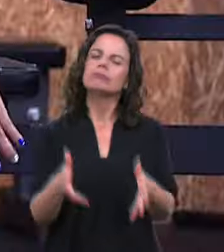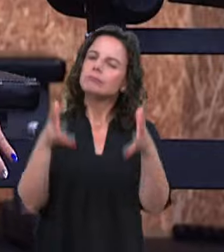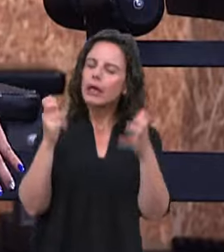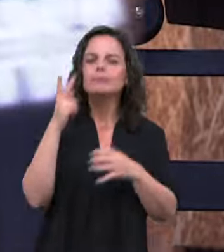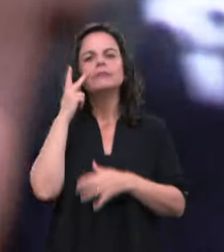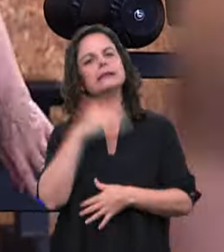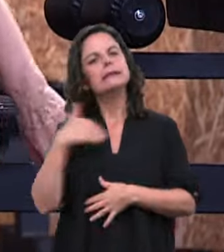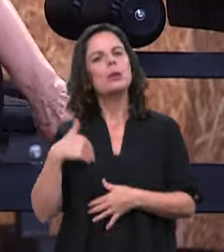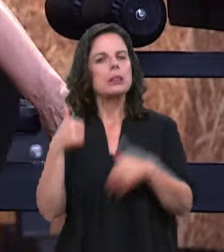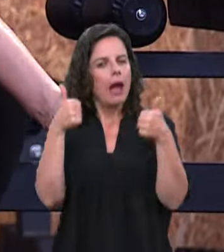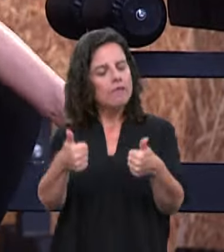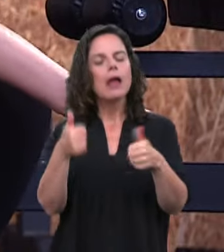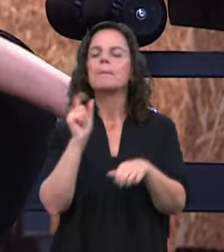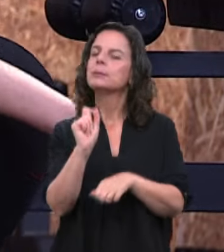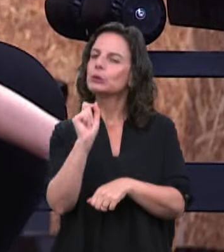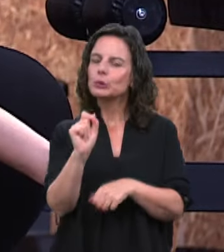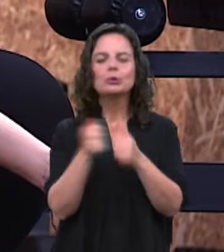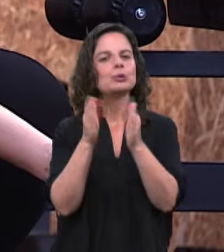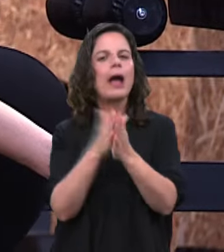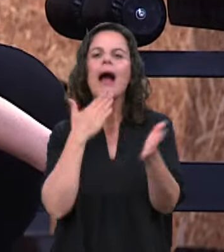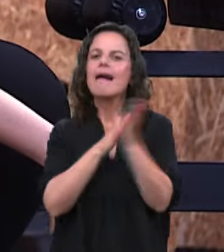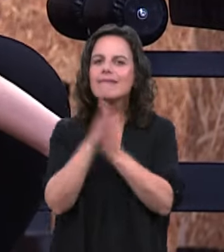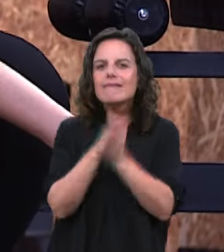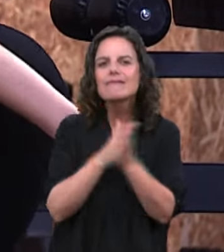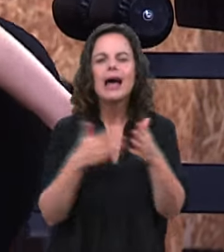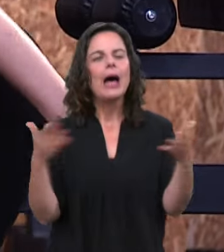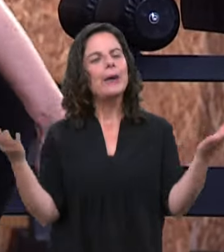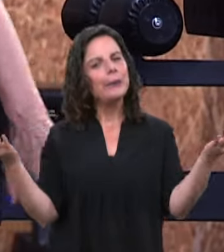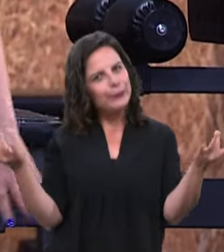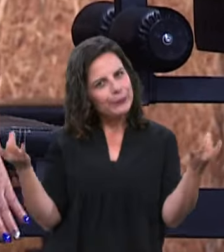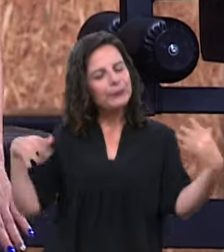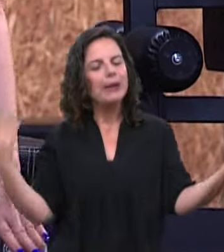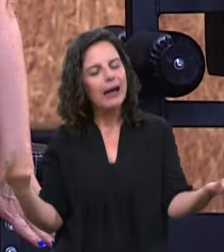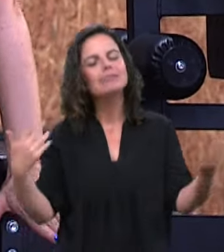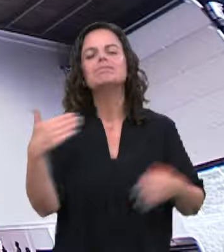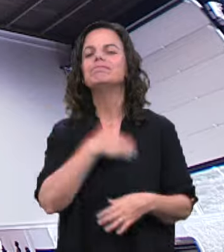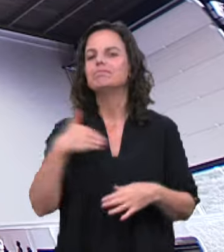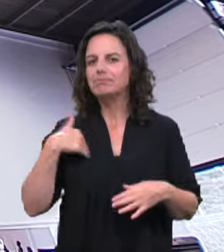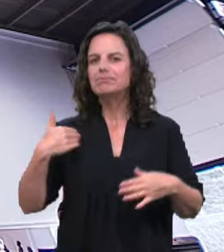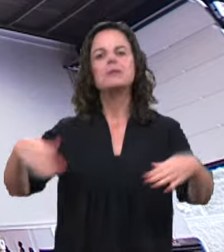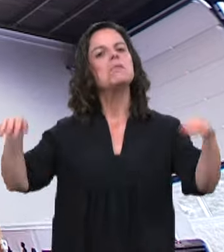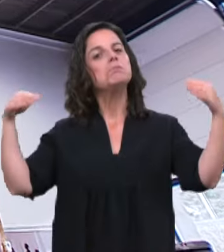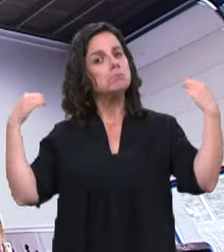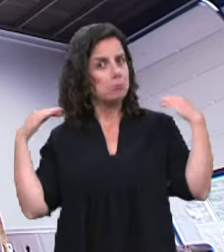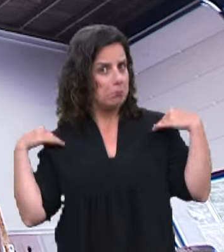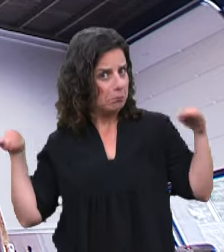vida saudável, aproveita todos os minutos para descontrair, exercício físico e mental.